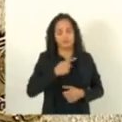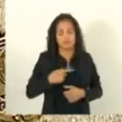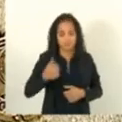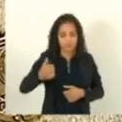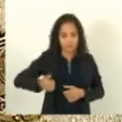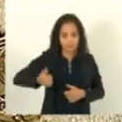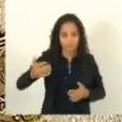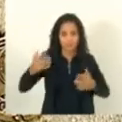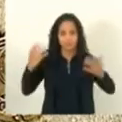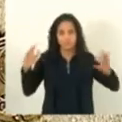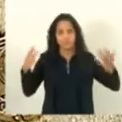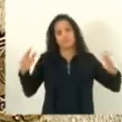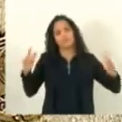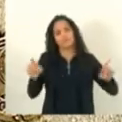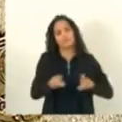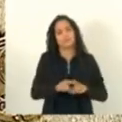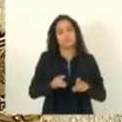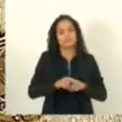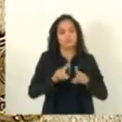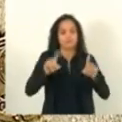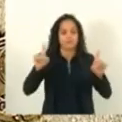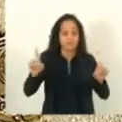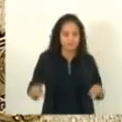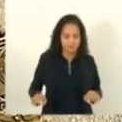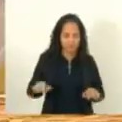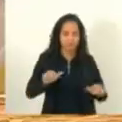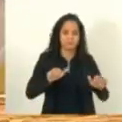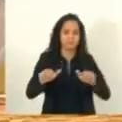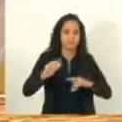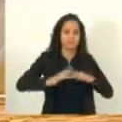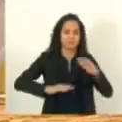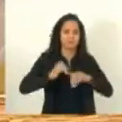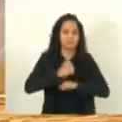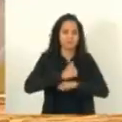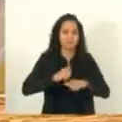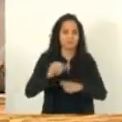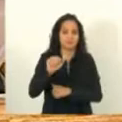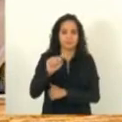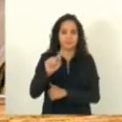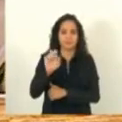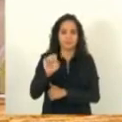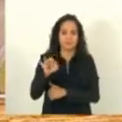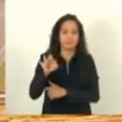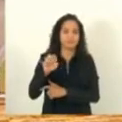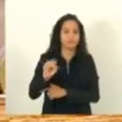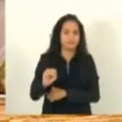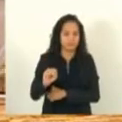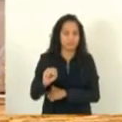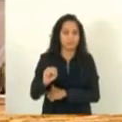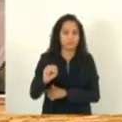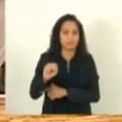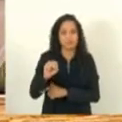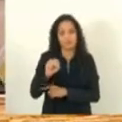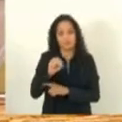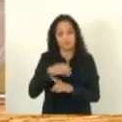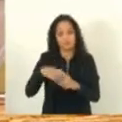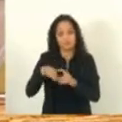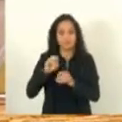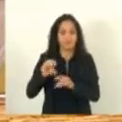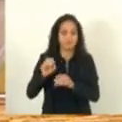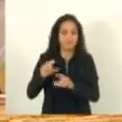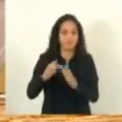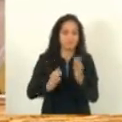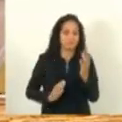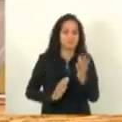eu quero parabenizar os agentes socioeducativos pela conquista da emenda substitutiva para aprovar